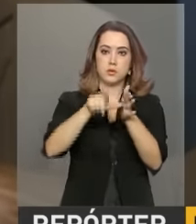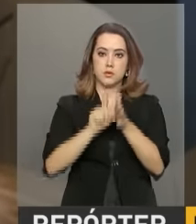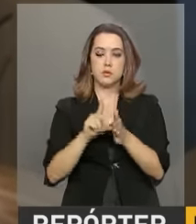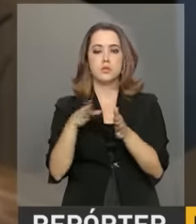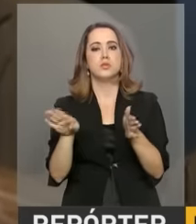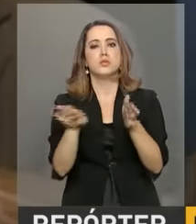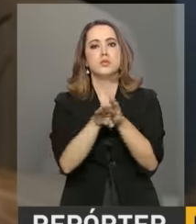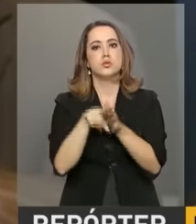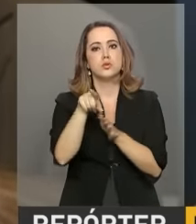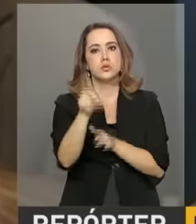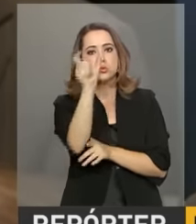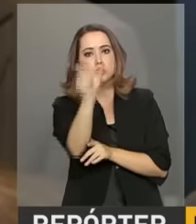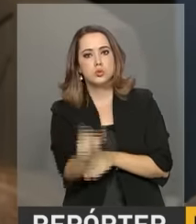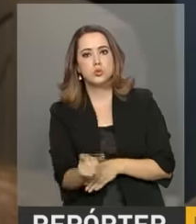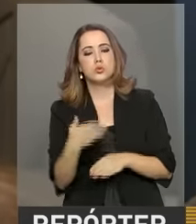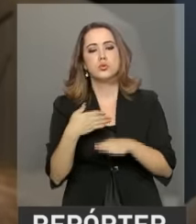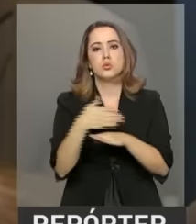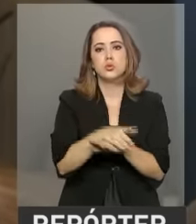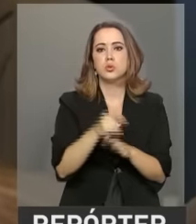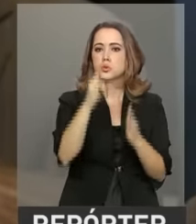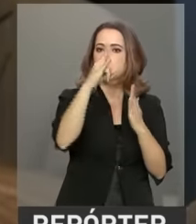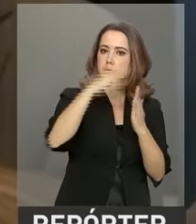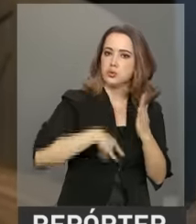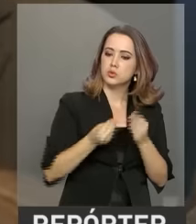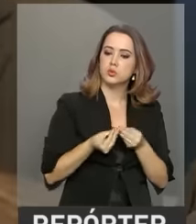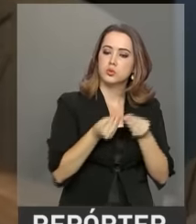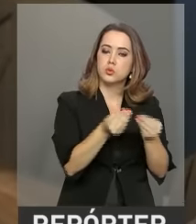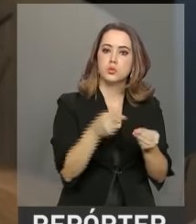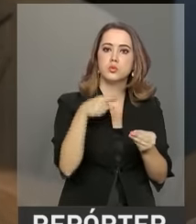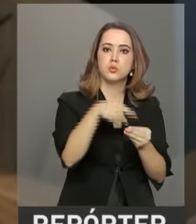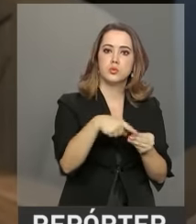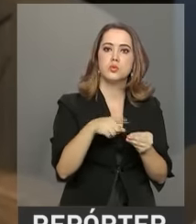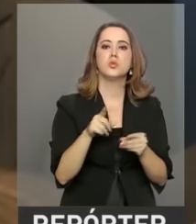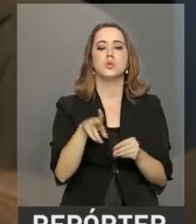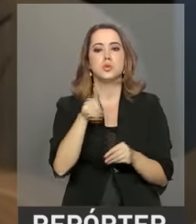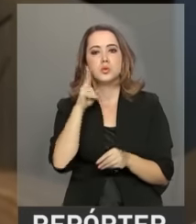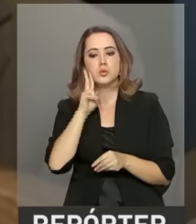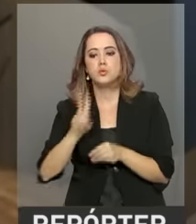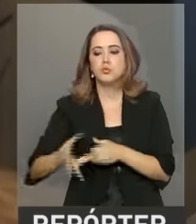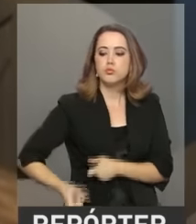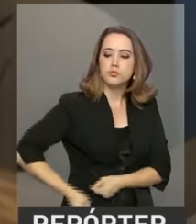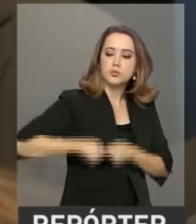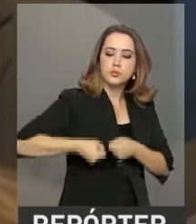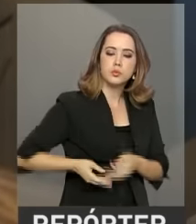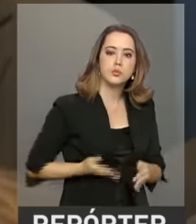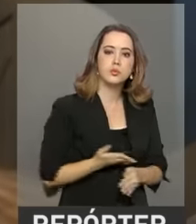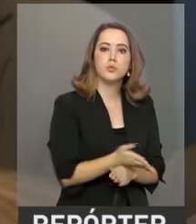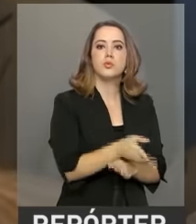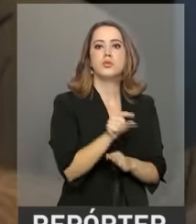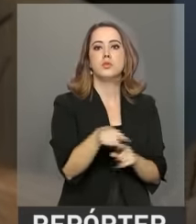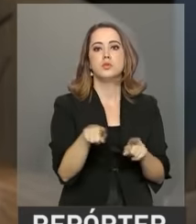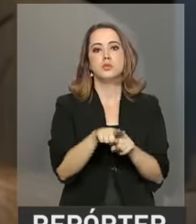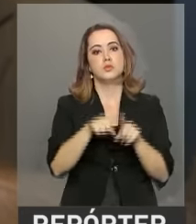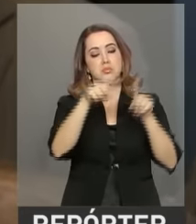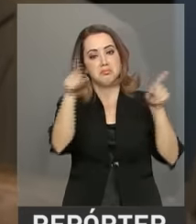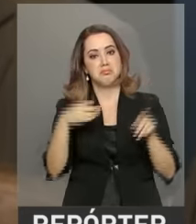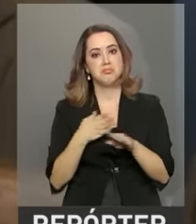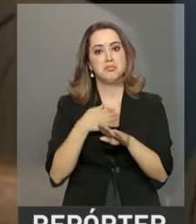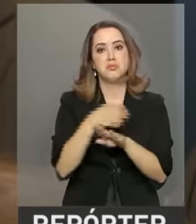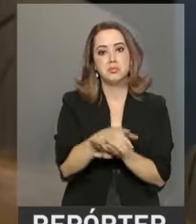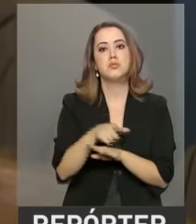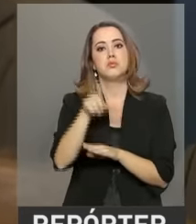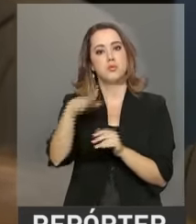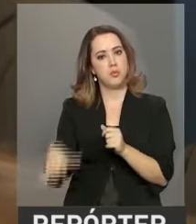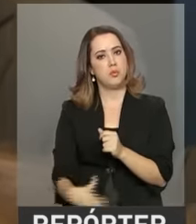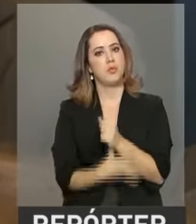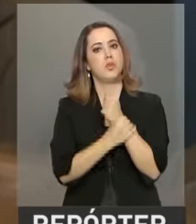façam seu check-in, façam a checagem de sua bagagem. bagagem, passe com segurança. Isso também ajuda